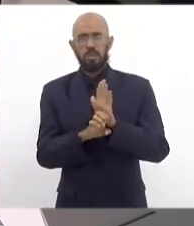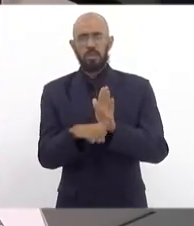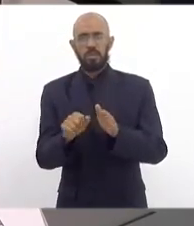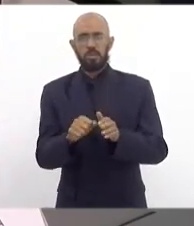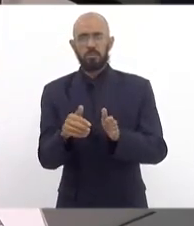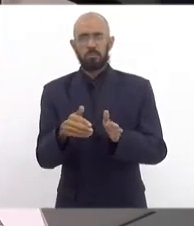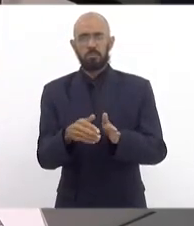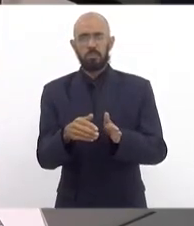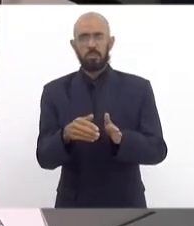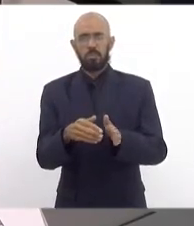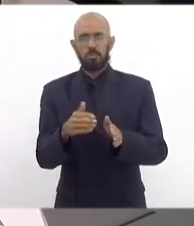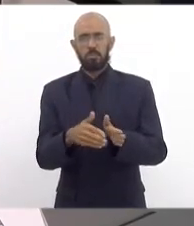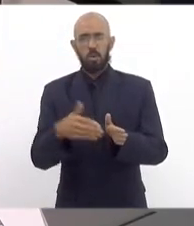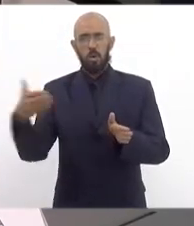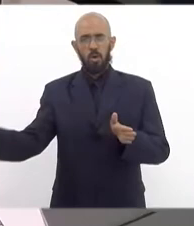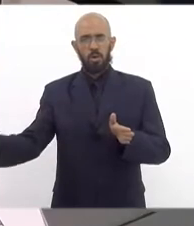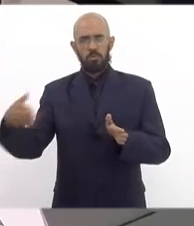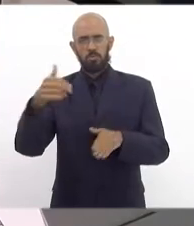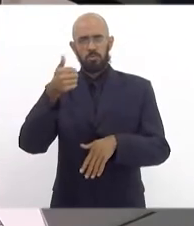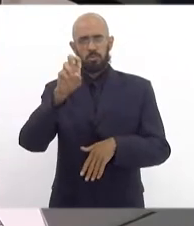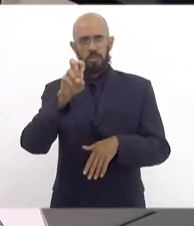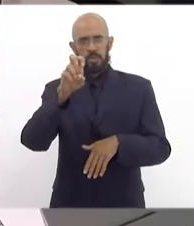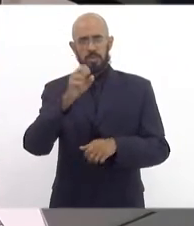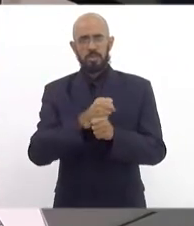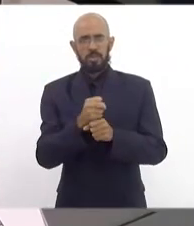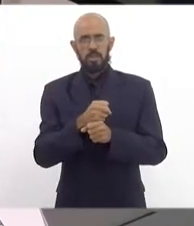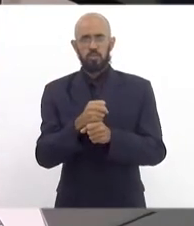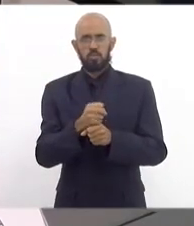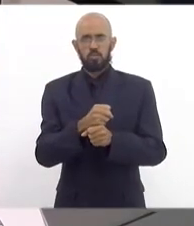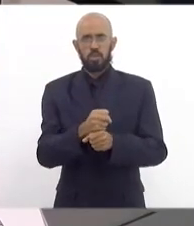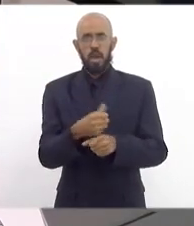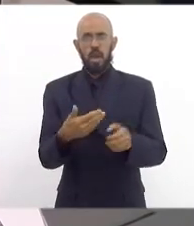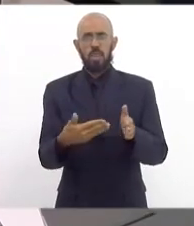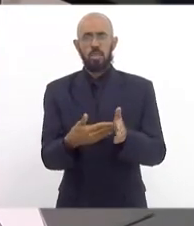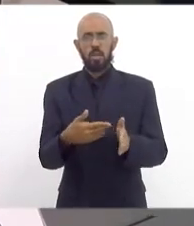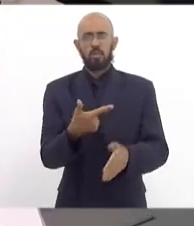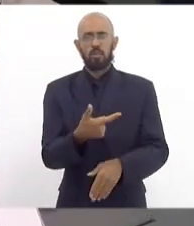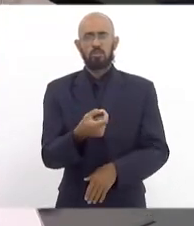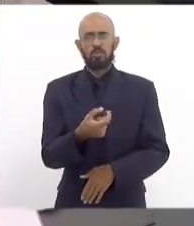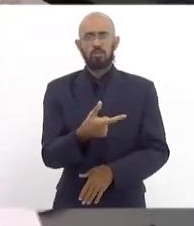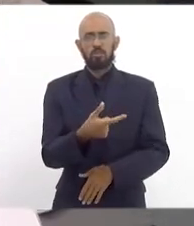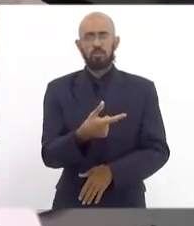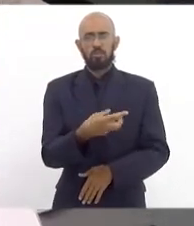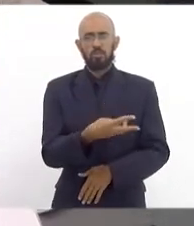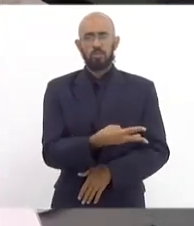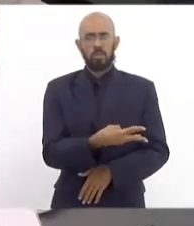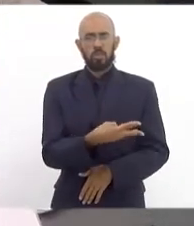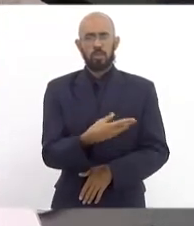prorrogando por 15 anos menos deputados pau prorrogado até 2032